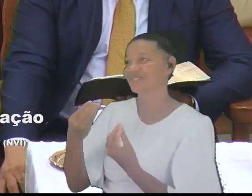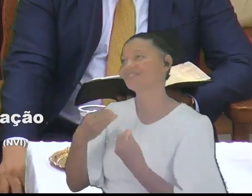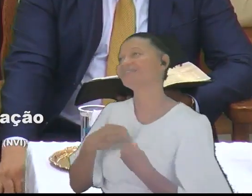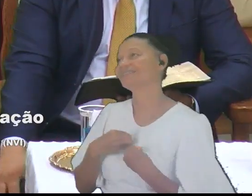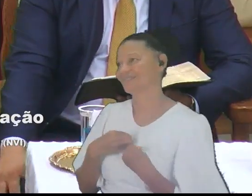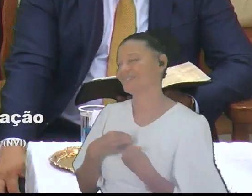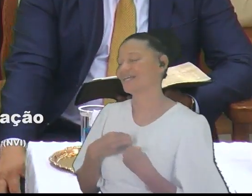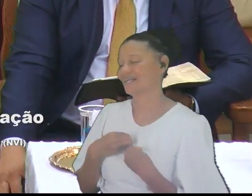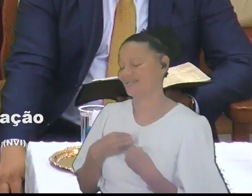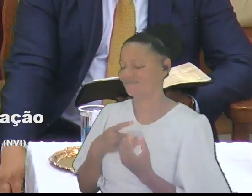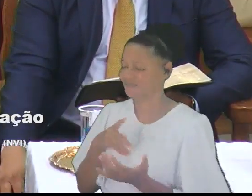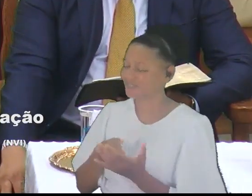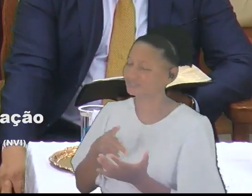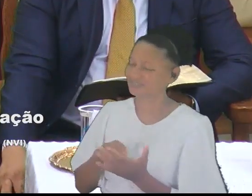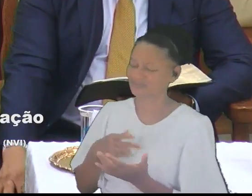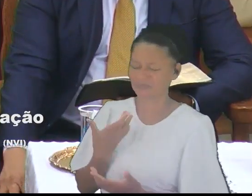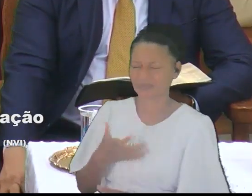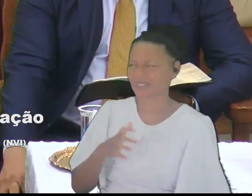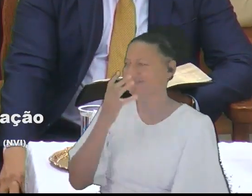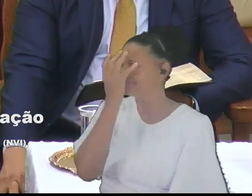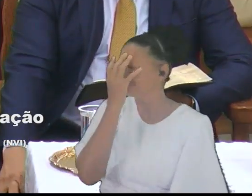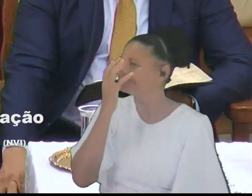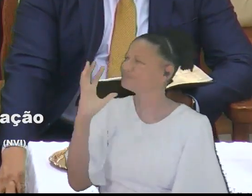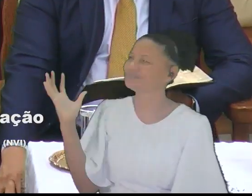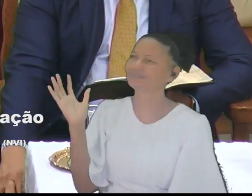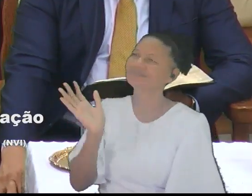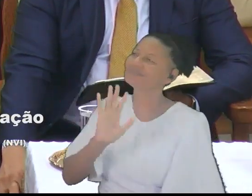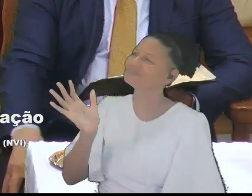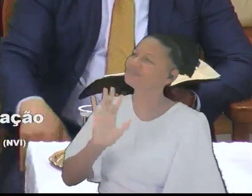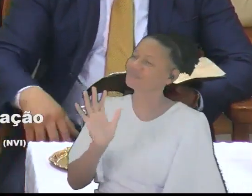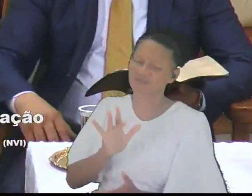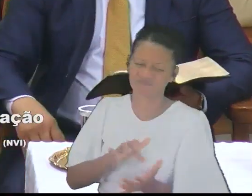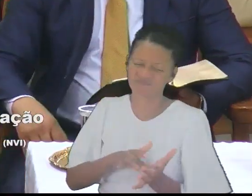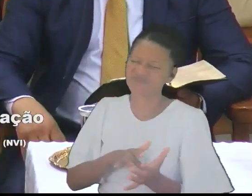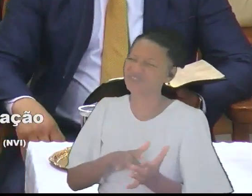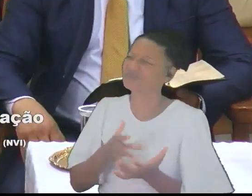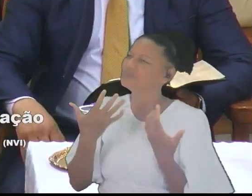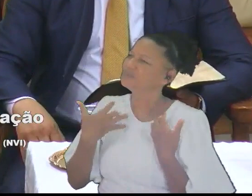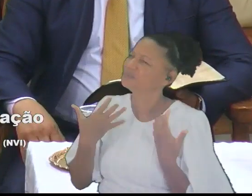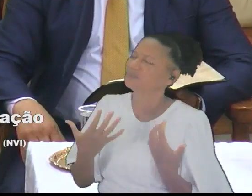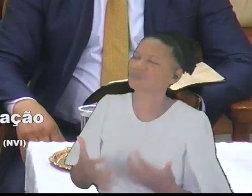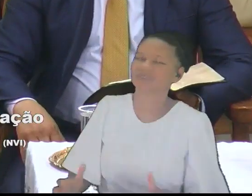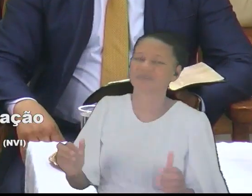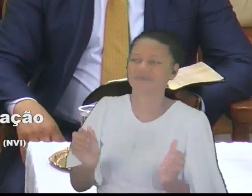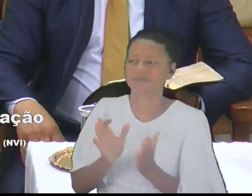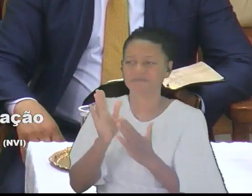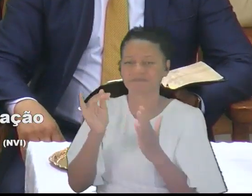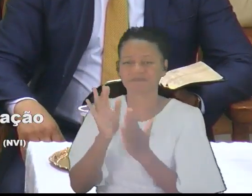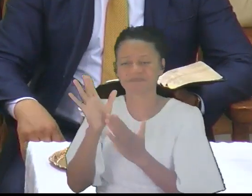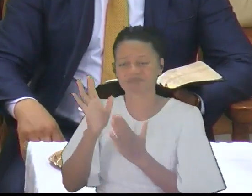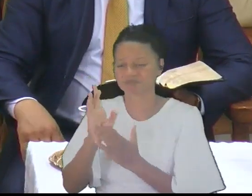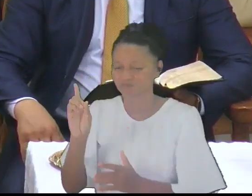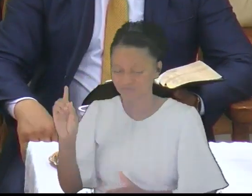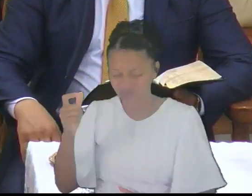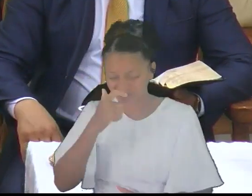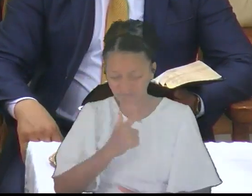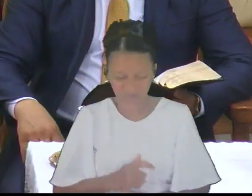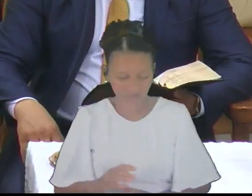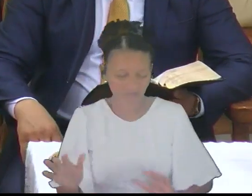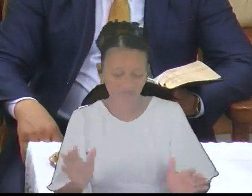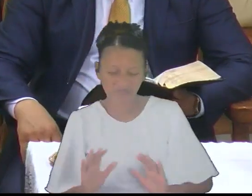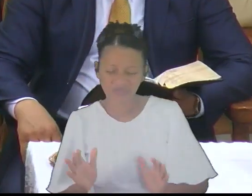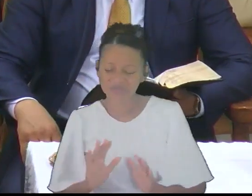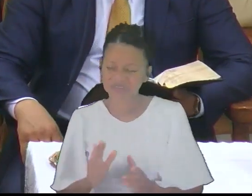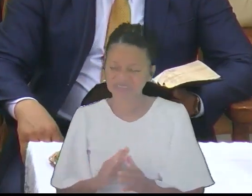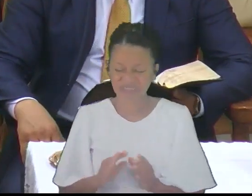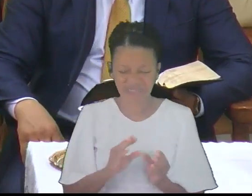sinceridade, que eu não seja um hipócrita, que eu não seja um fingido, louvado seja Deus, que eu não seja um crente com